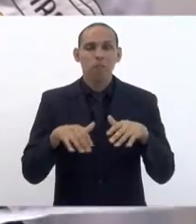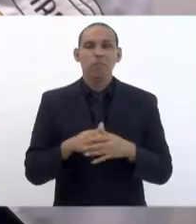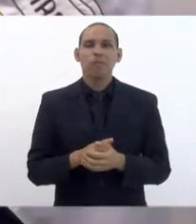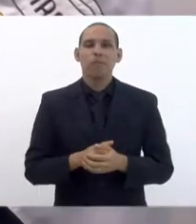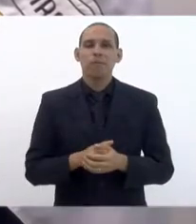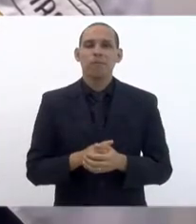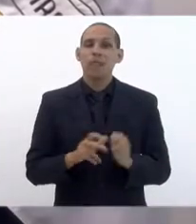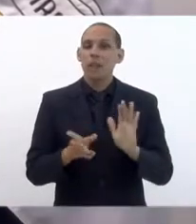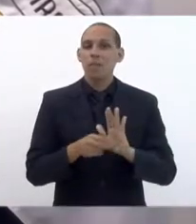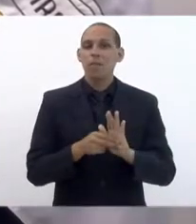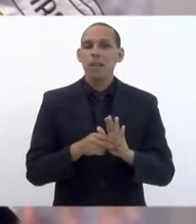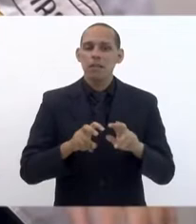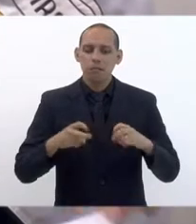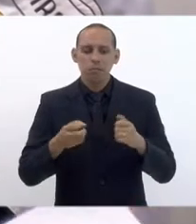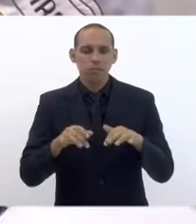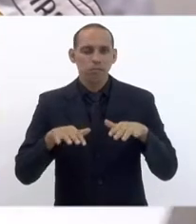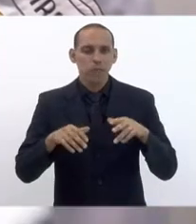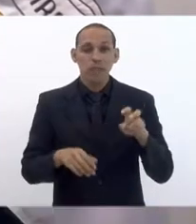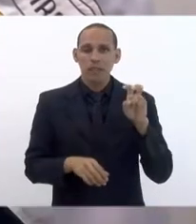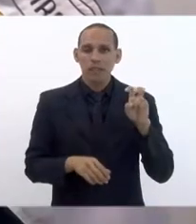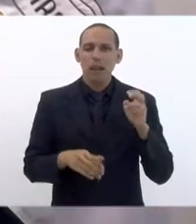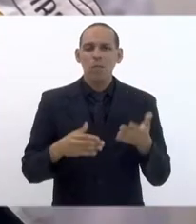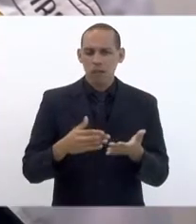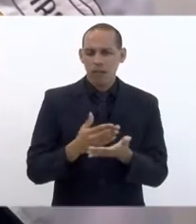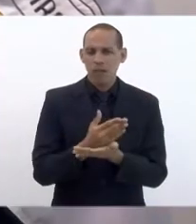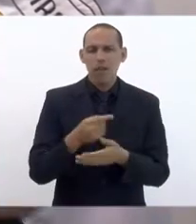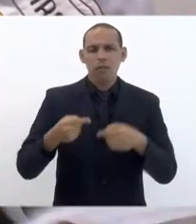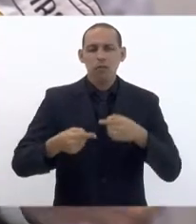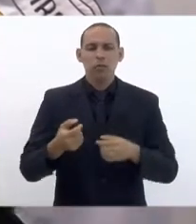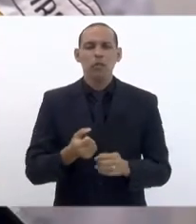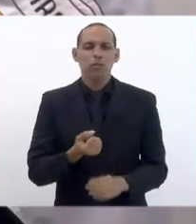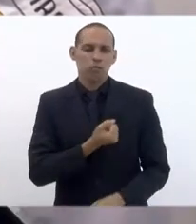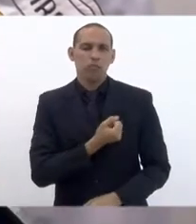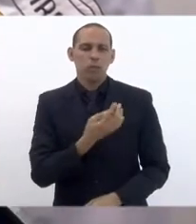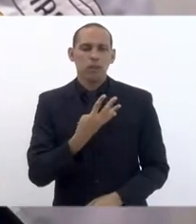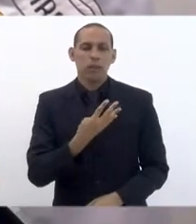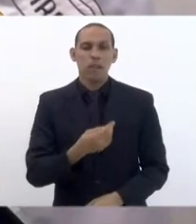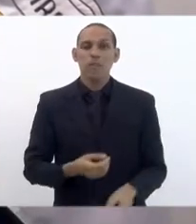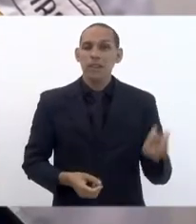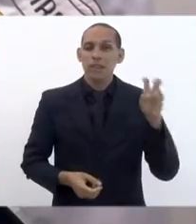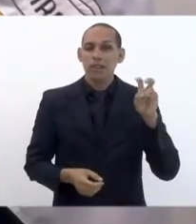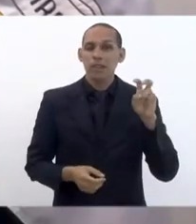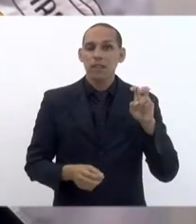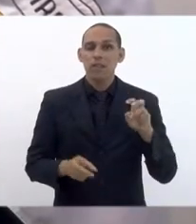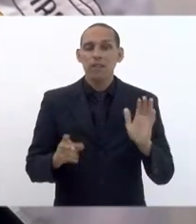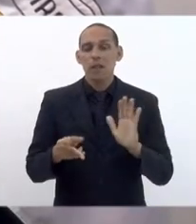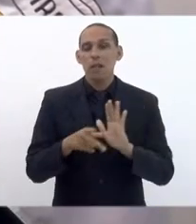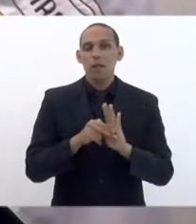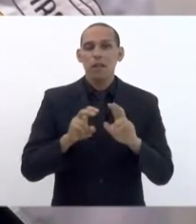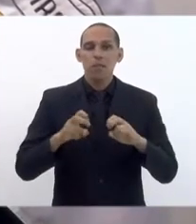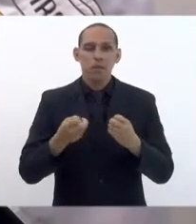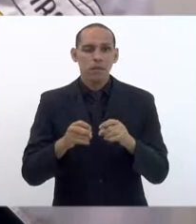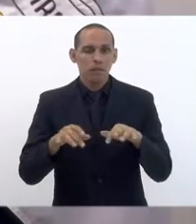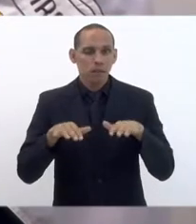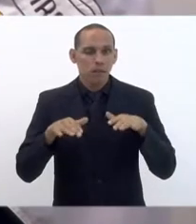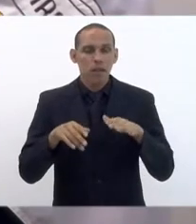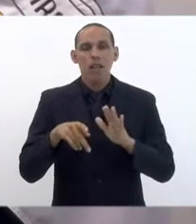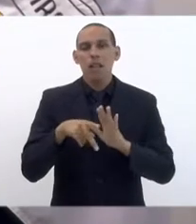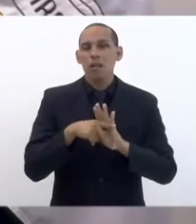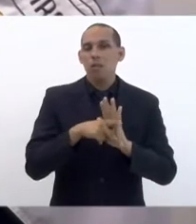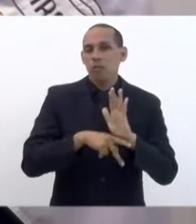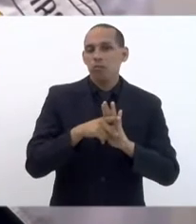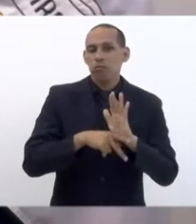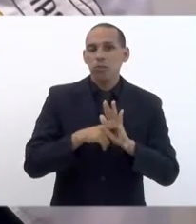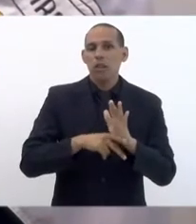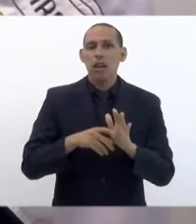5. Emendas de plenário ao projeto. Então, aprovado em discussão, aprovado o número 4. 5. Emendas de plenário ao projeto de lei 163/2019, de autoria do deputado